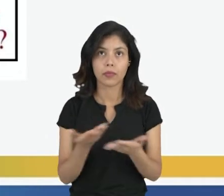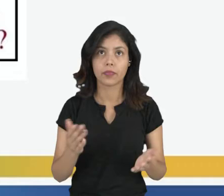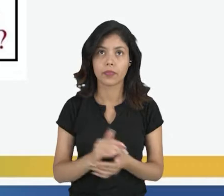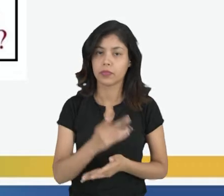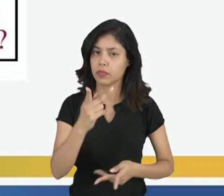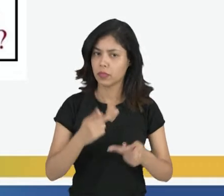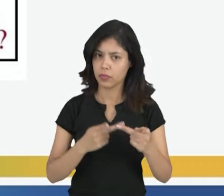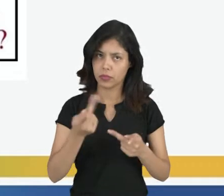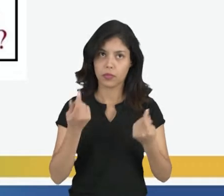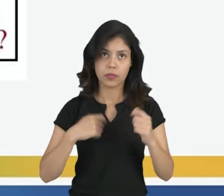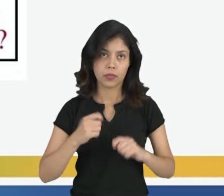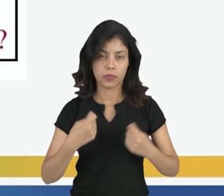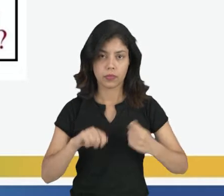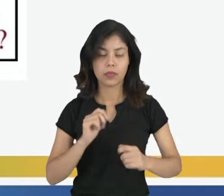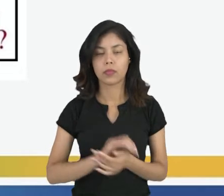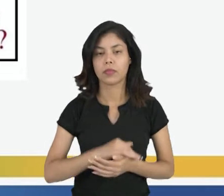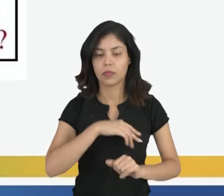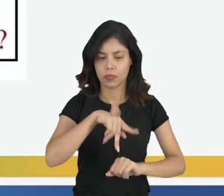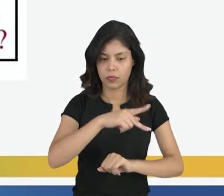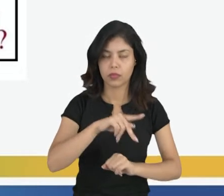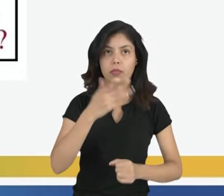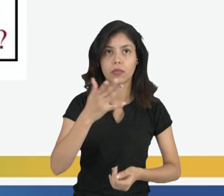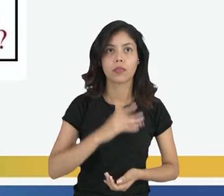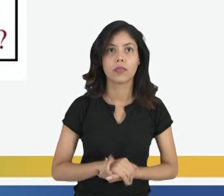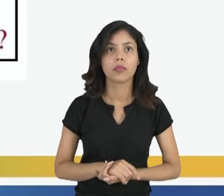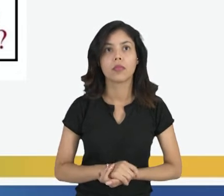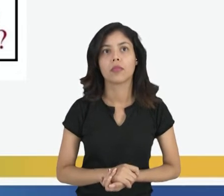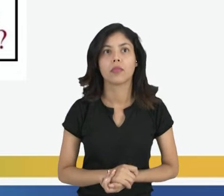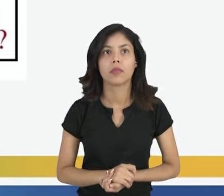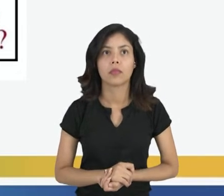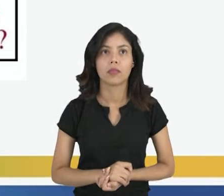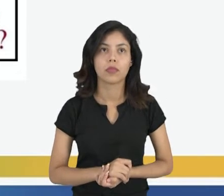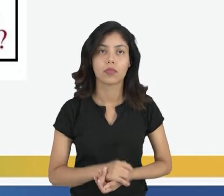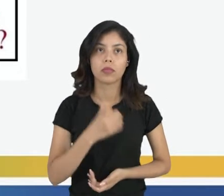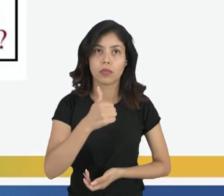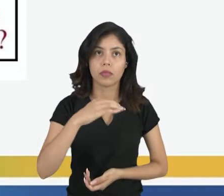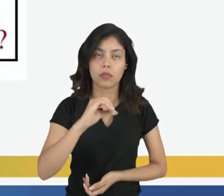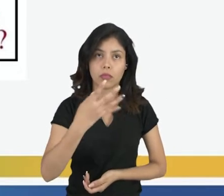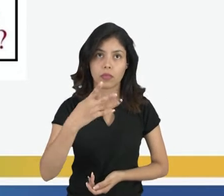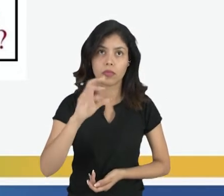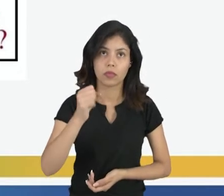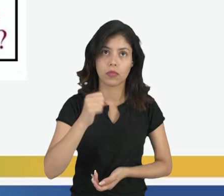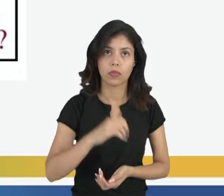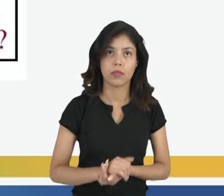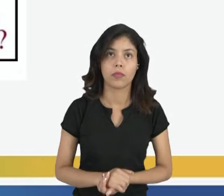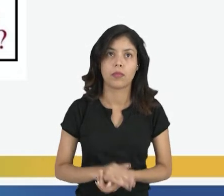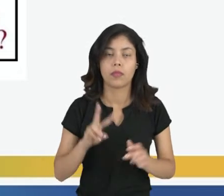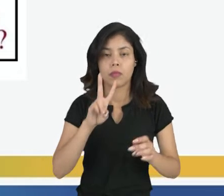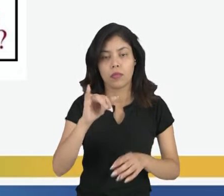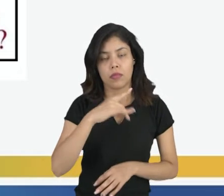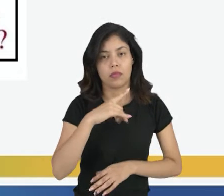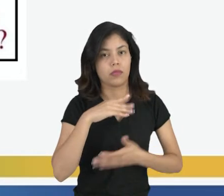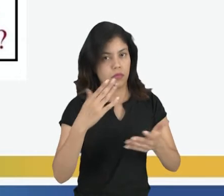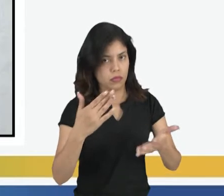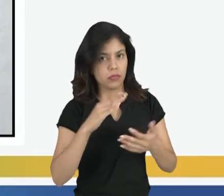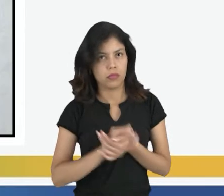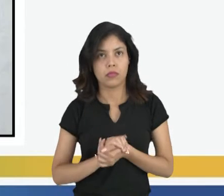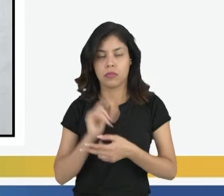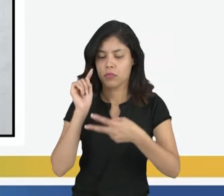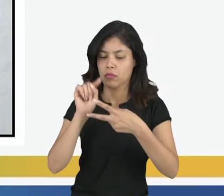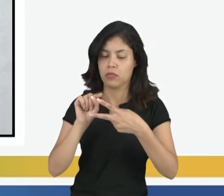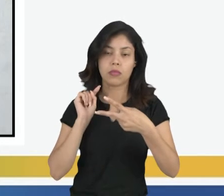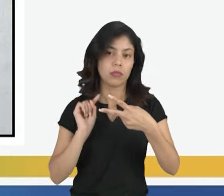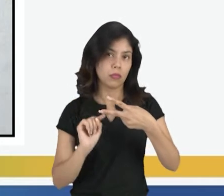planos econômicos para ajudar esses países aliados, tá? E o bloqueio de Berlim em 1948. Então, a gente vai ter ações aí dos